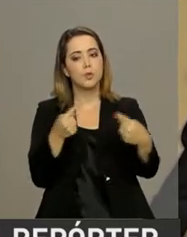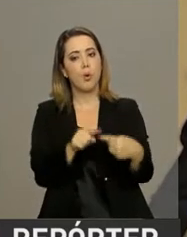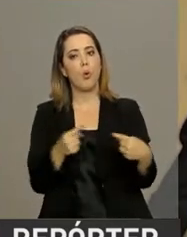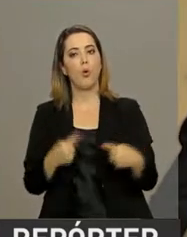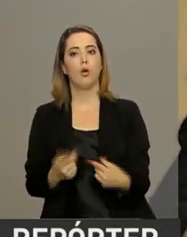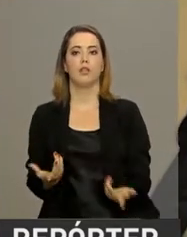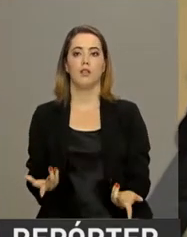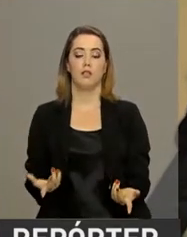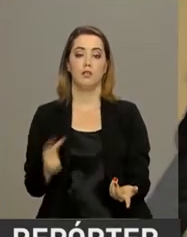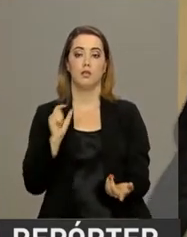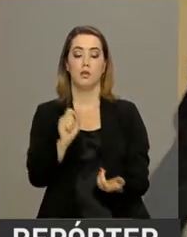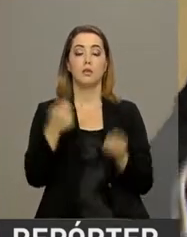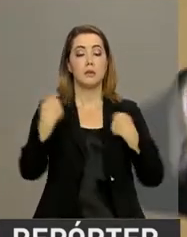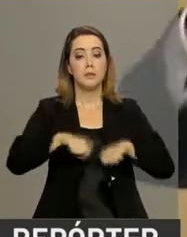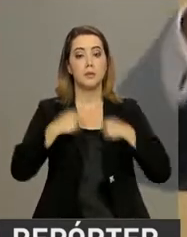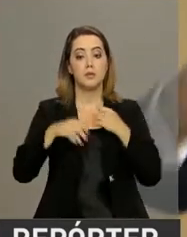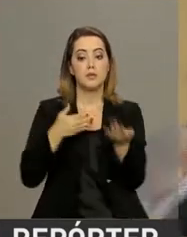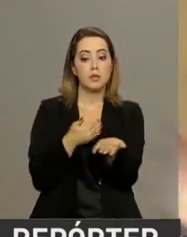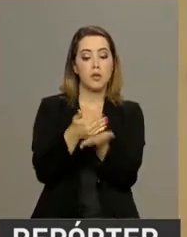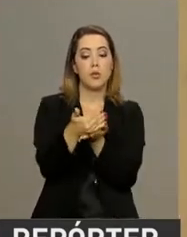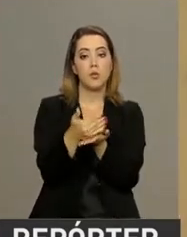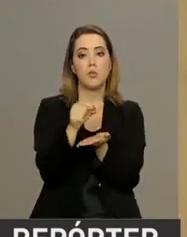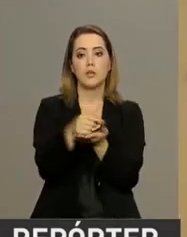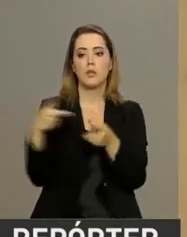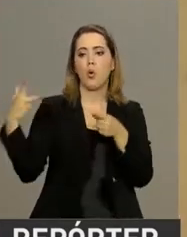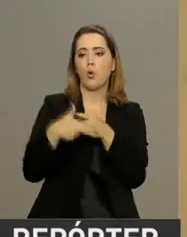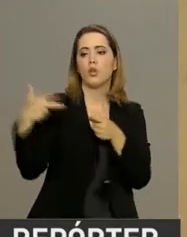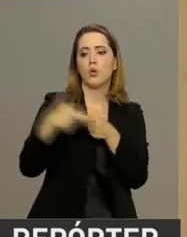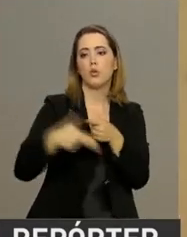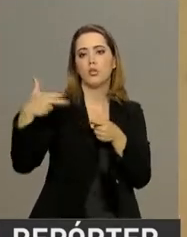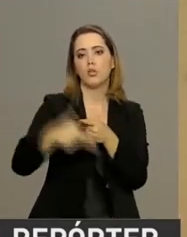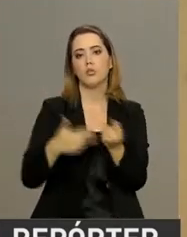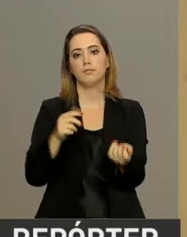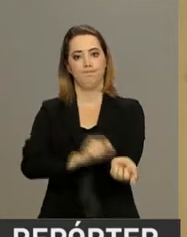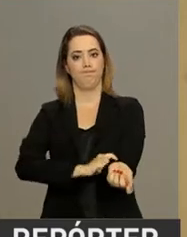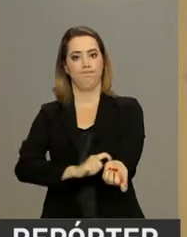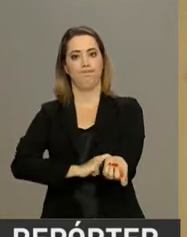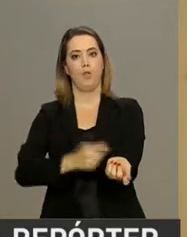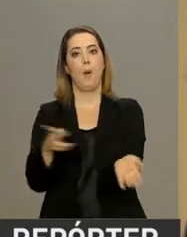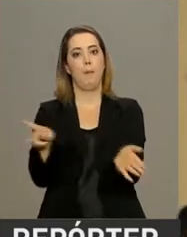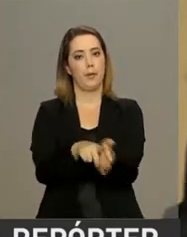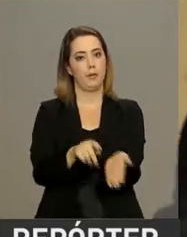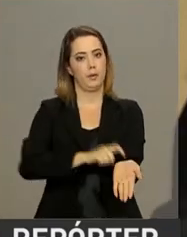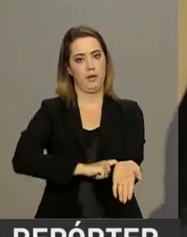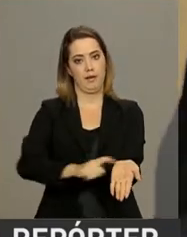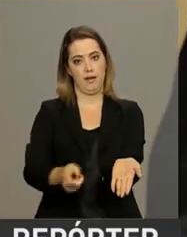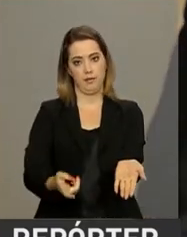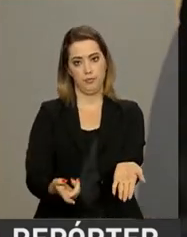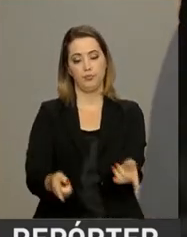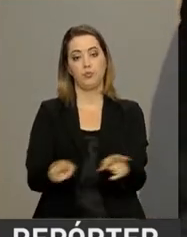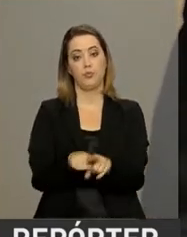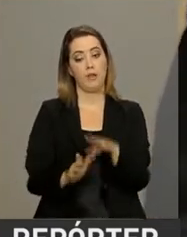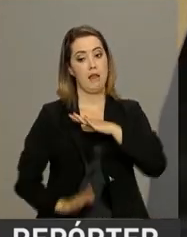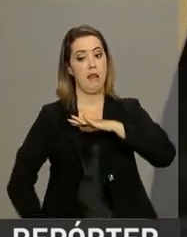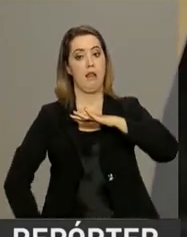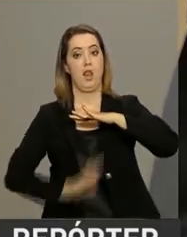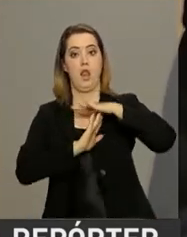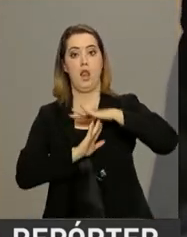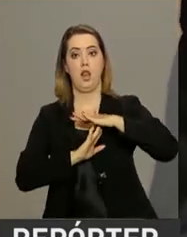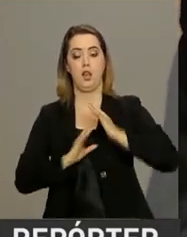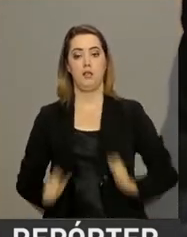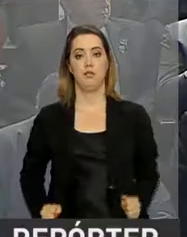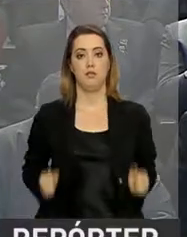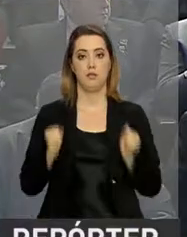preciso começar, por assim dizer, cortando na carne, portanto, limitar os gastos do